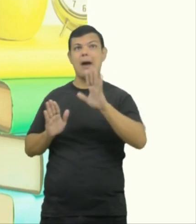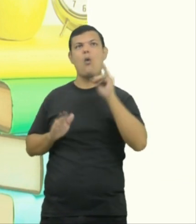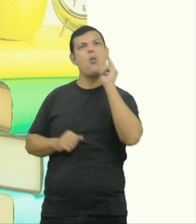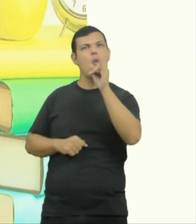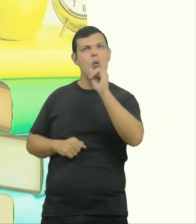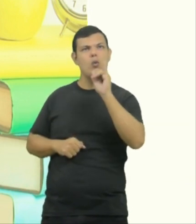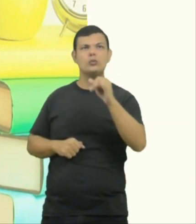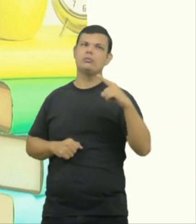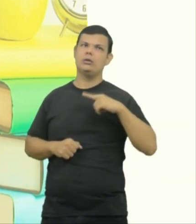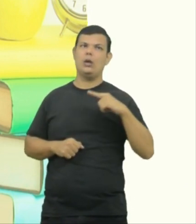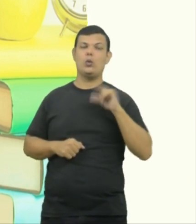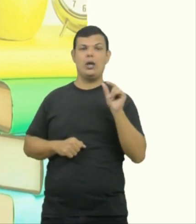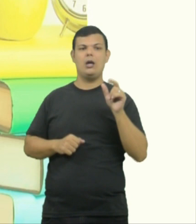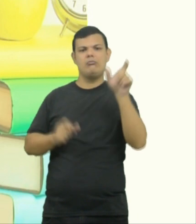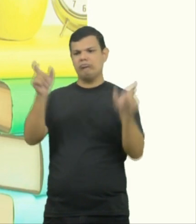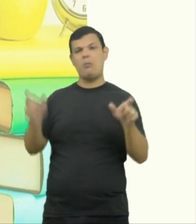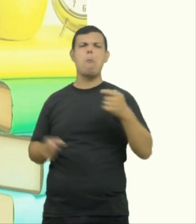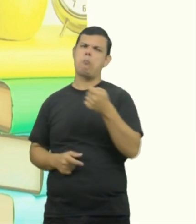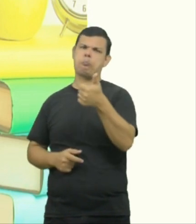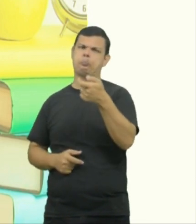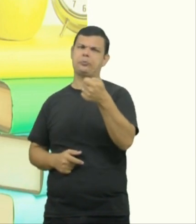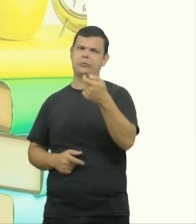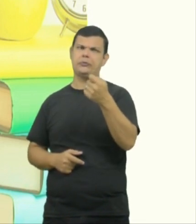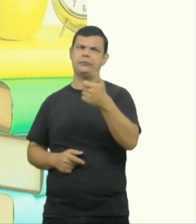apresente poucas personagens,